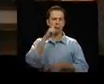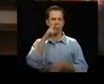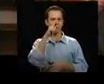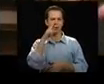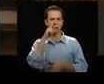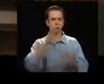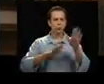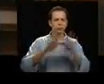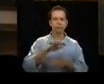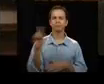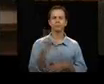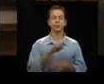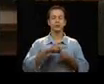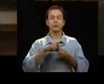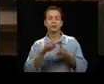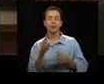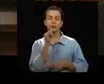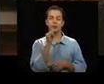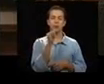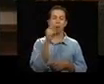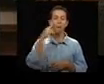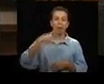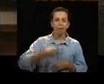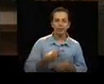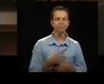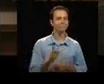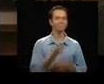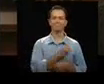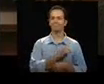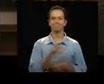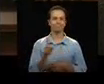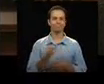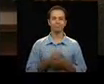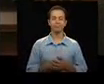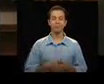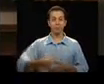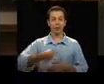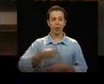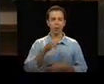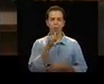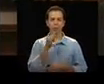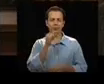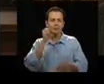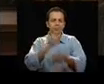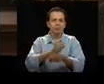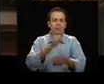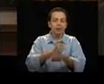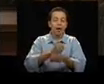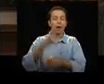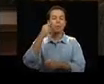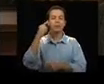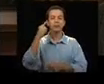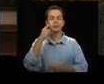idealista perigoso, entende? E para mim não. Para mim a esperança